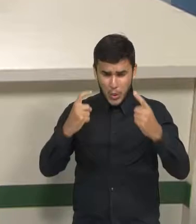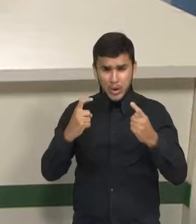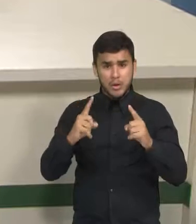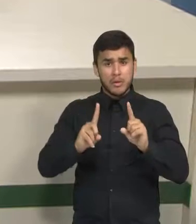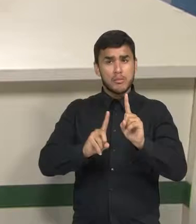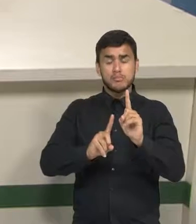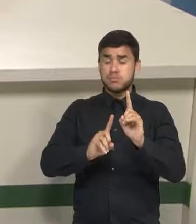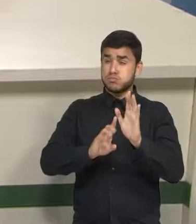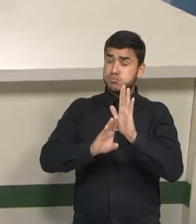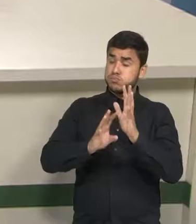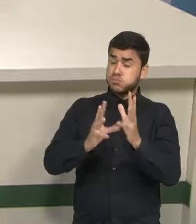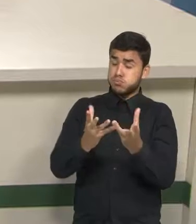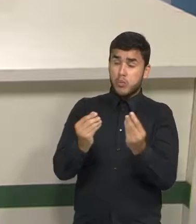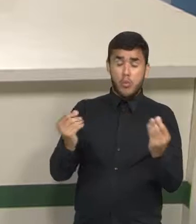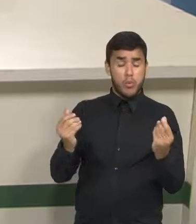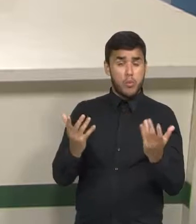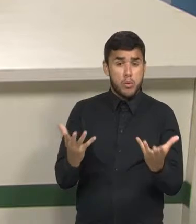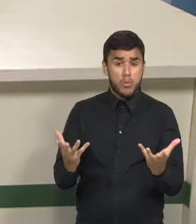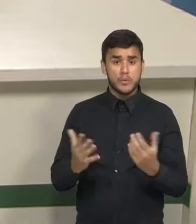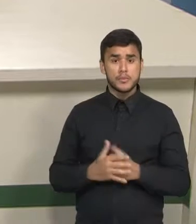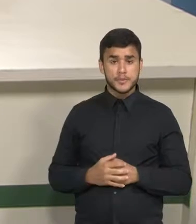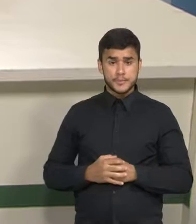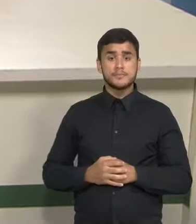da capilarização